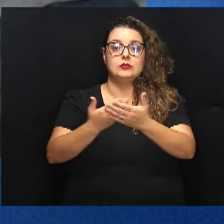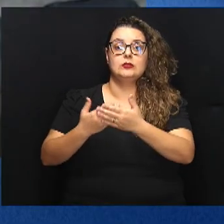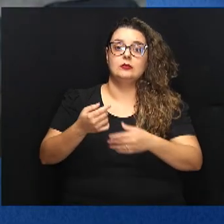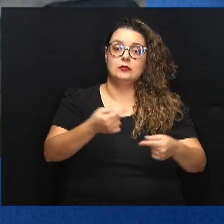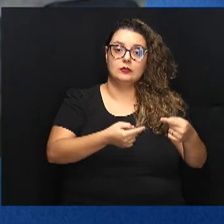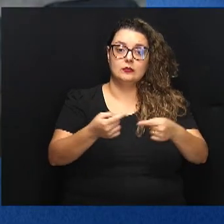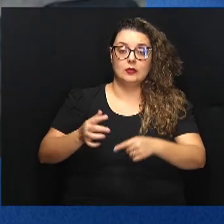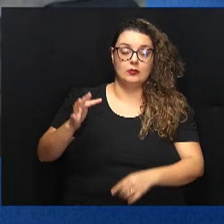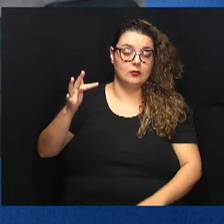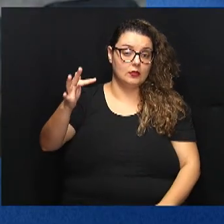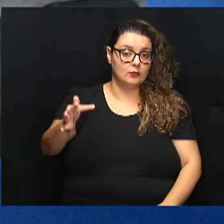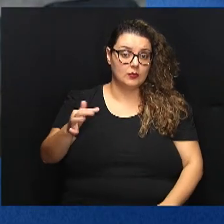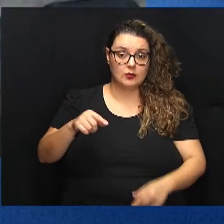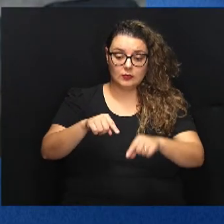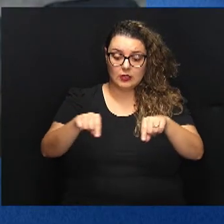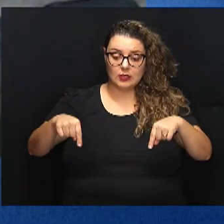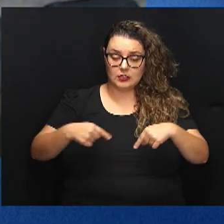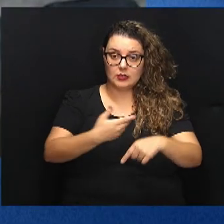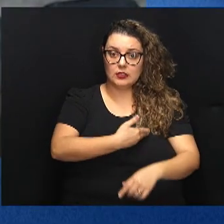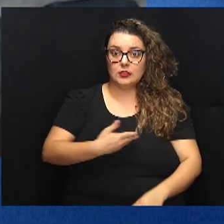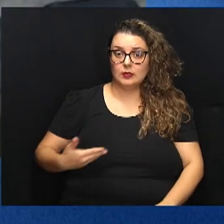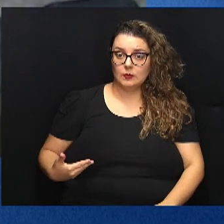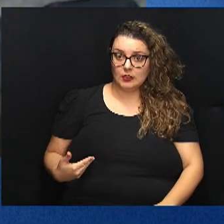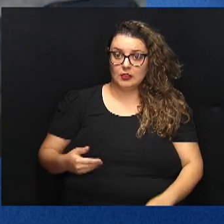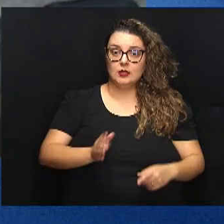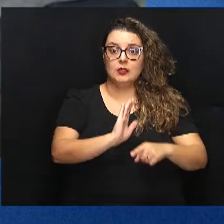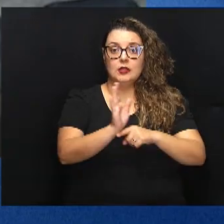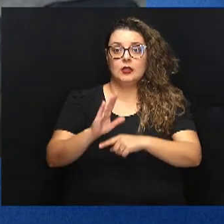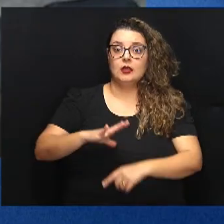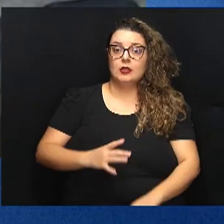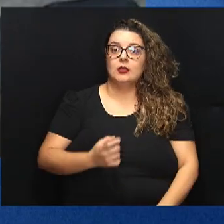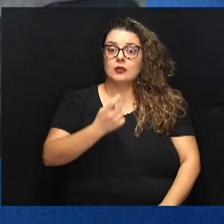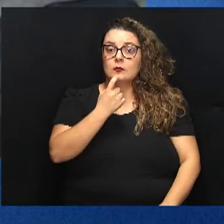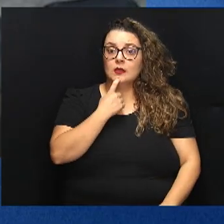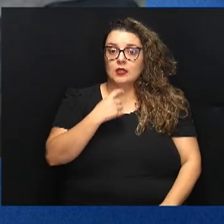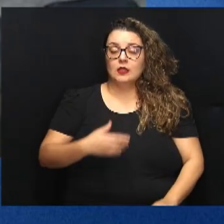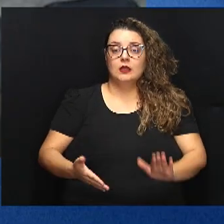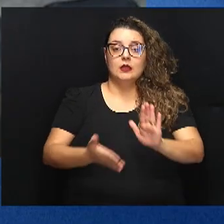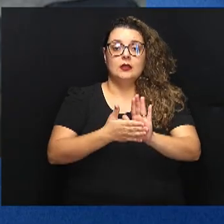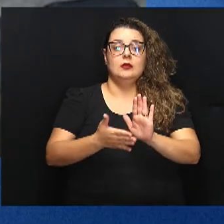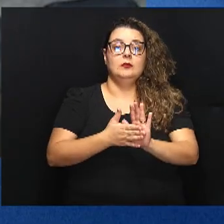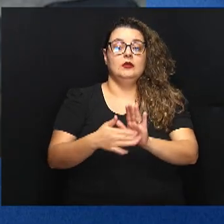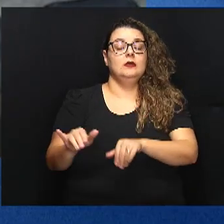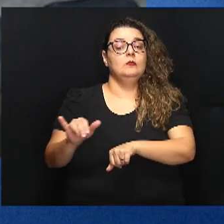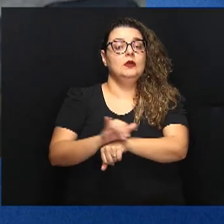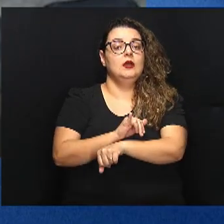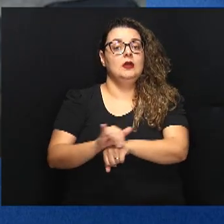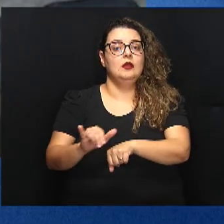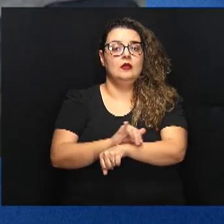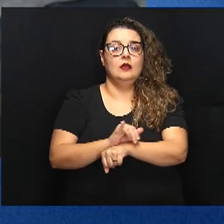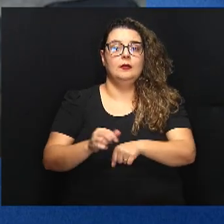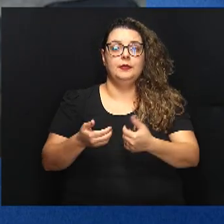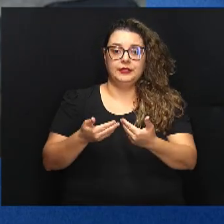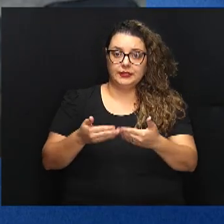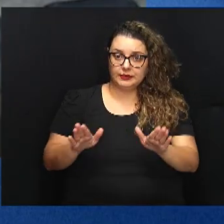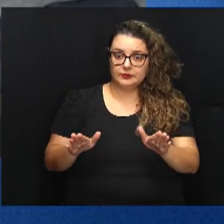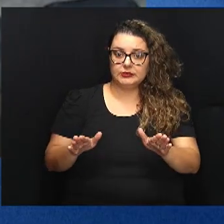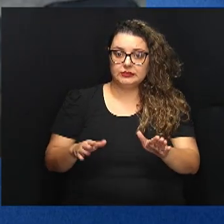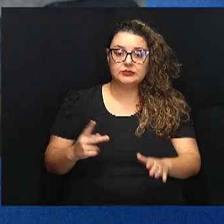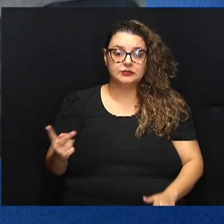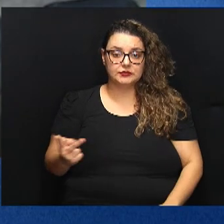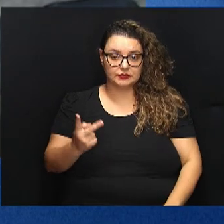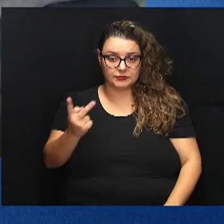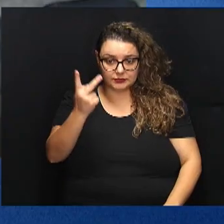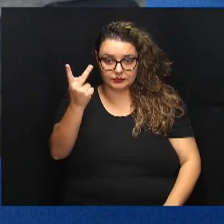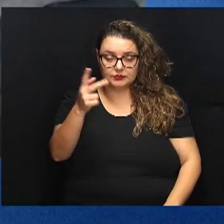debate futuro das salas públicas de cinema em Campinas e propõe estratégias para reativar e